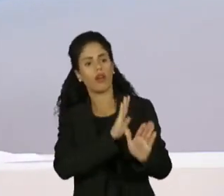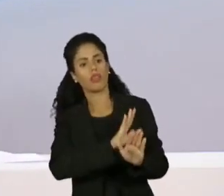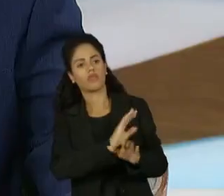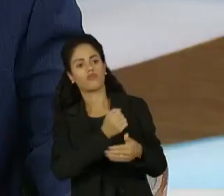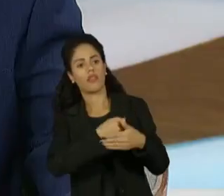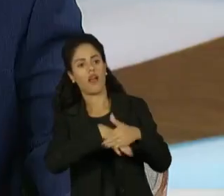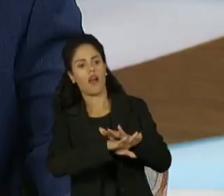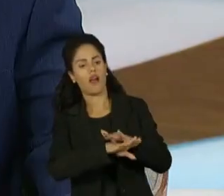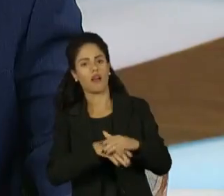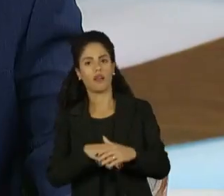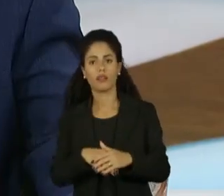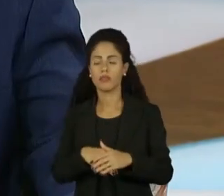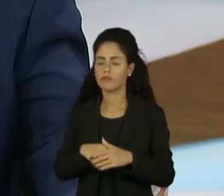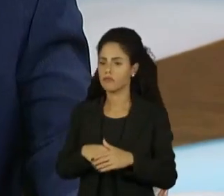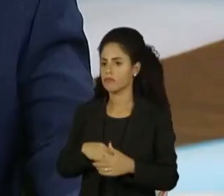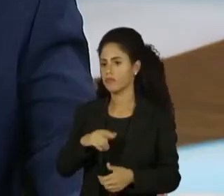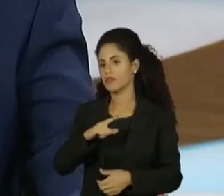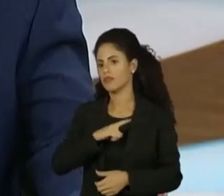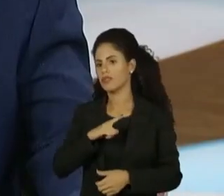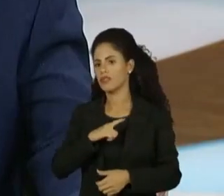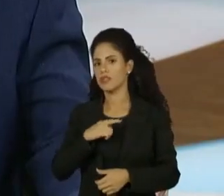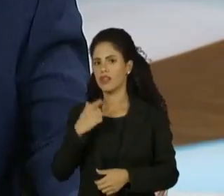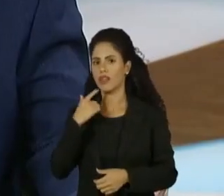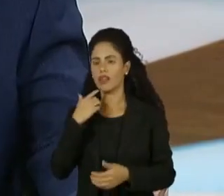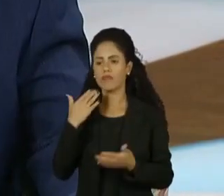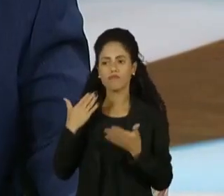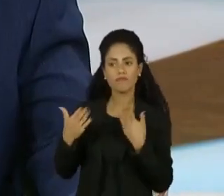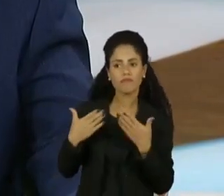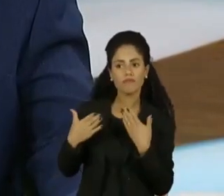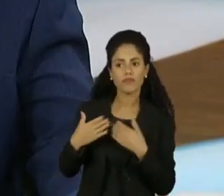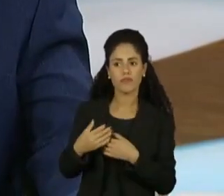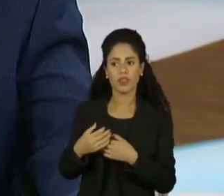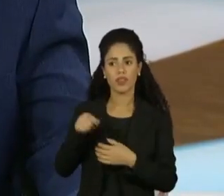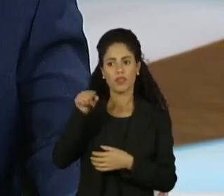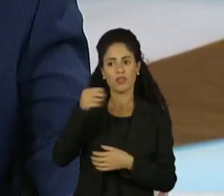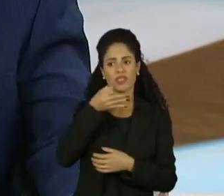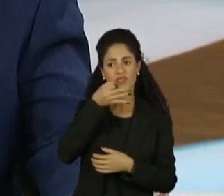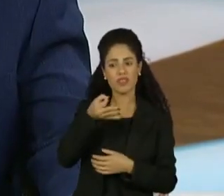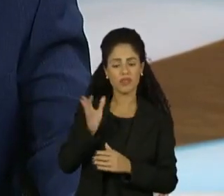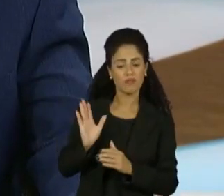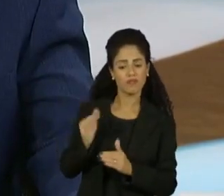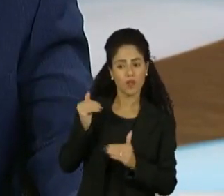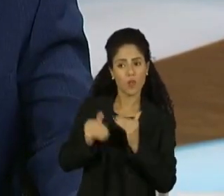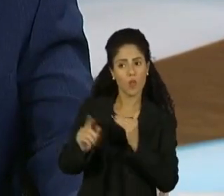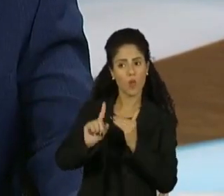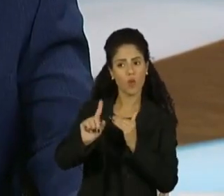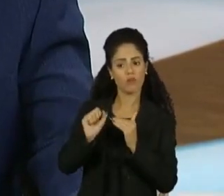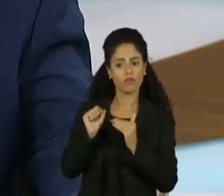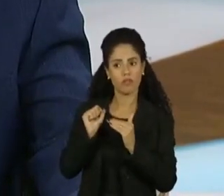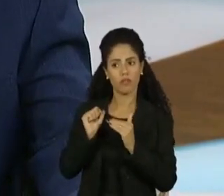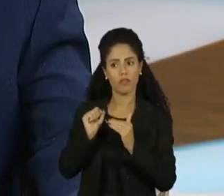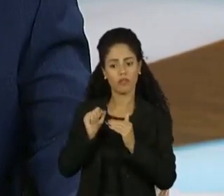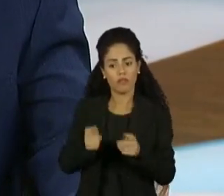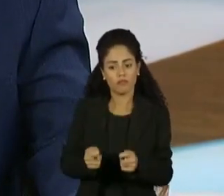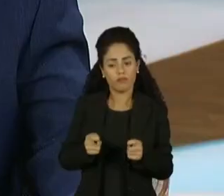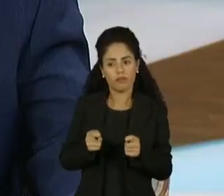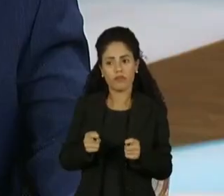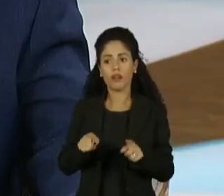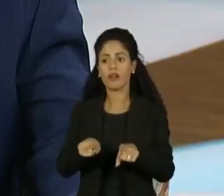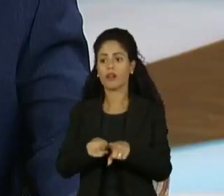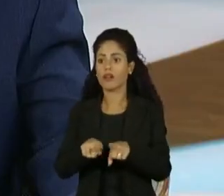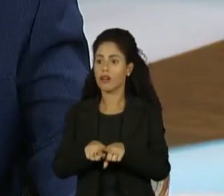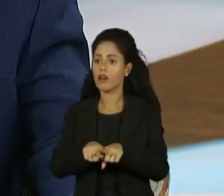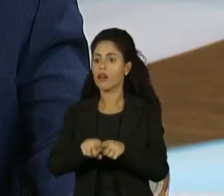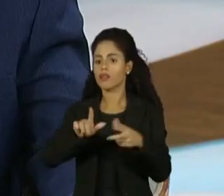solto. Lana, né? Nós temos uma séria divergência em relação à sua afirmação. Freio, a legislação brasileira, por